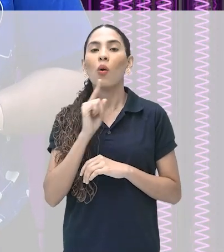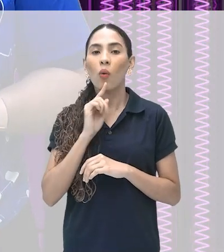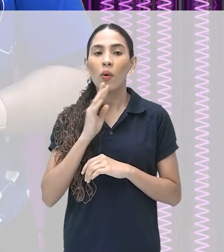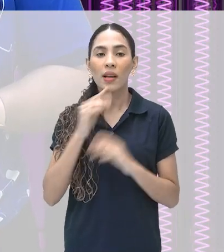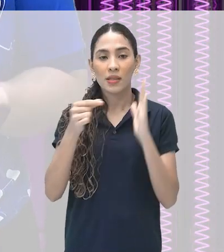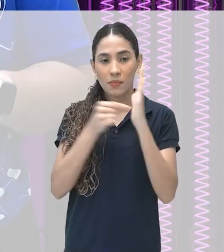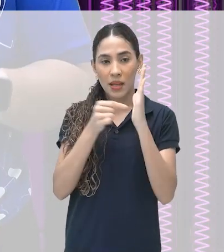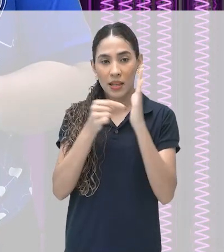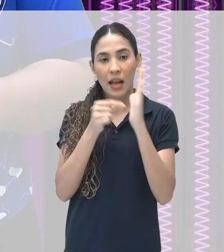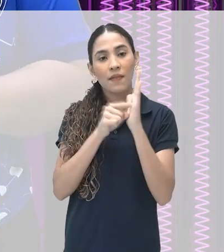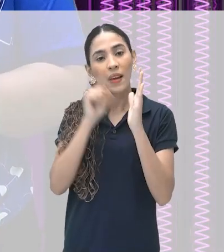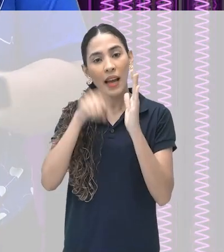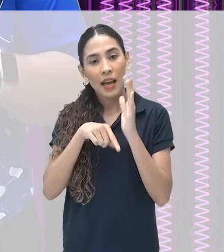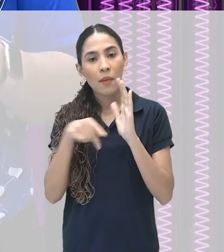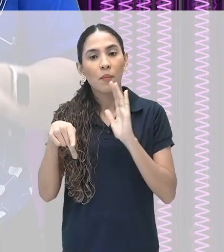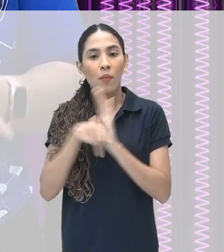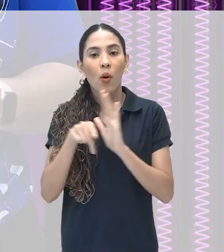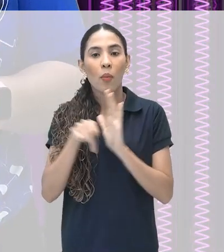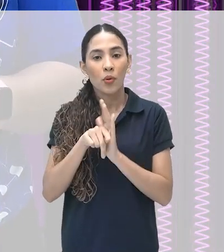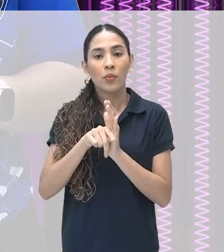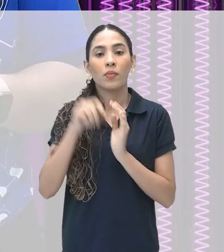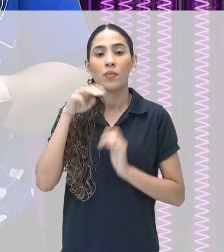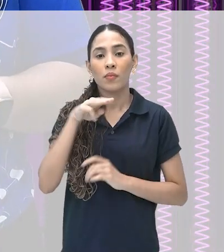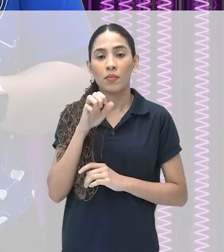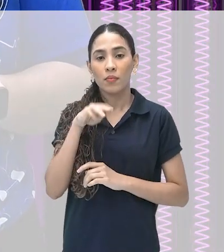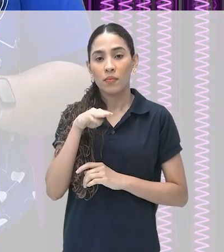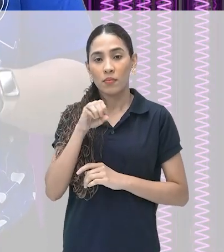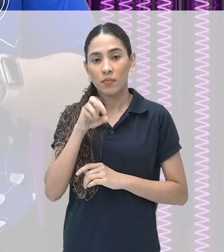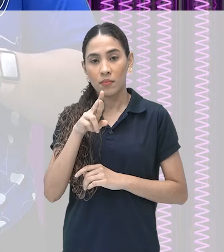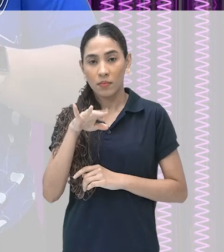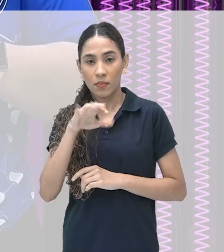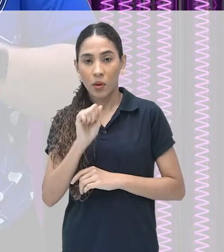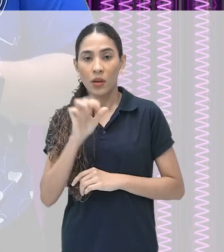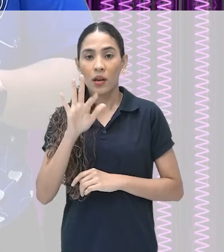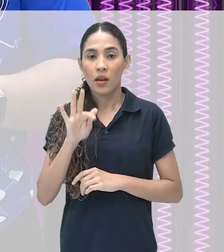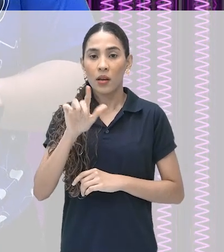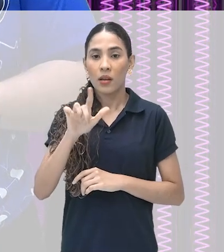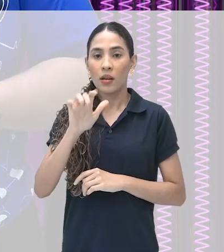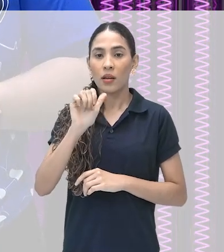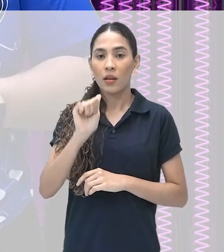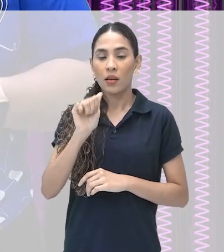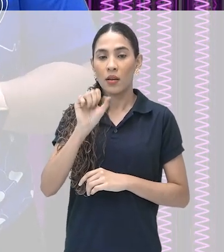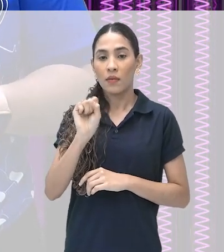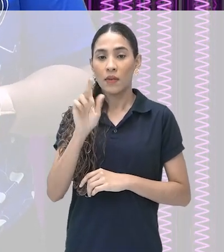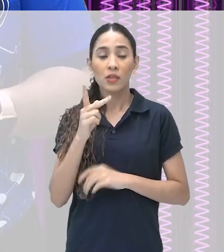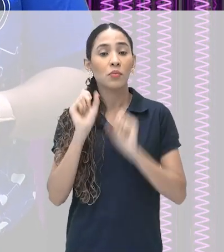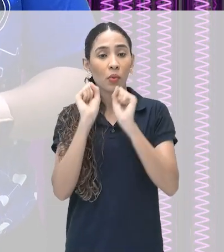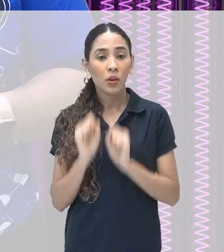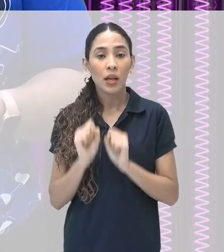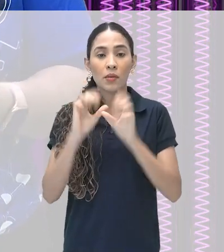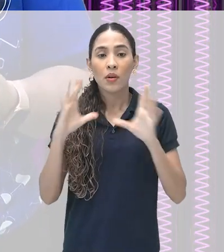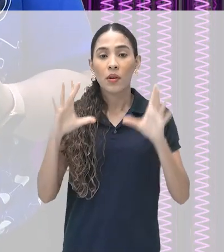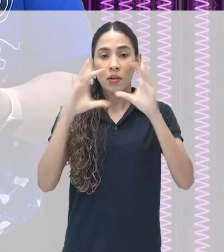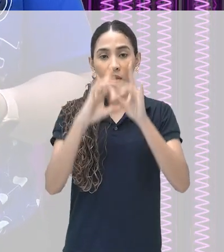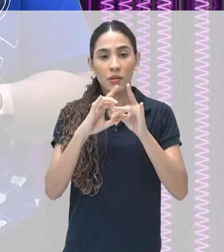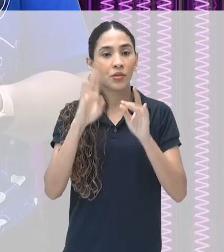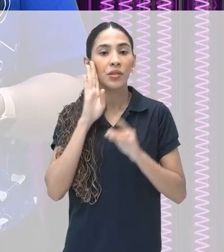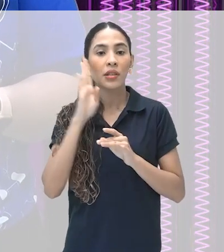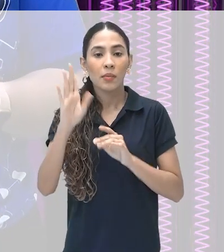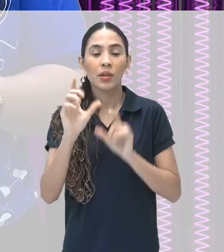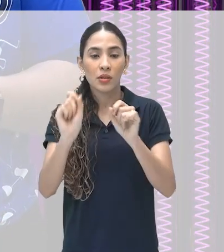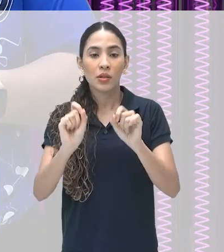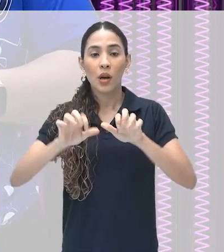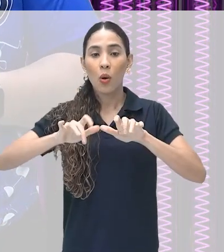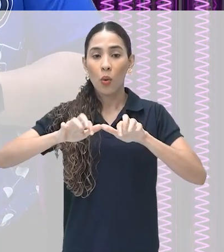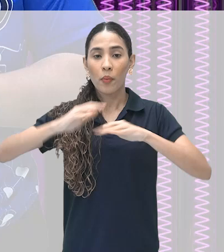O pendrive é um dispositivo de memória flash e podemos conectar esses dispositivos diretamente